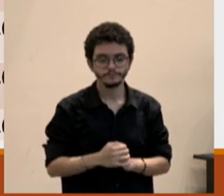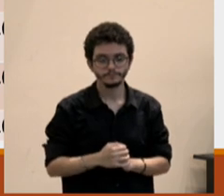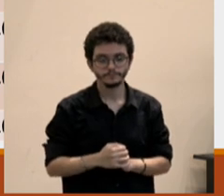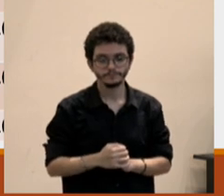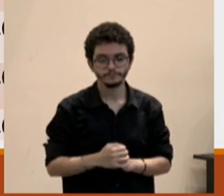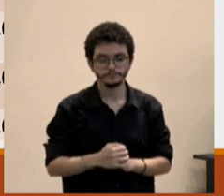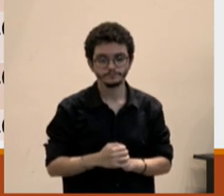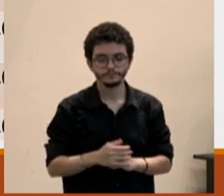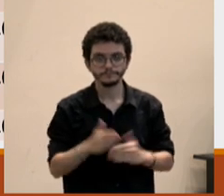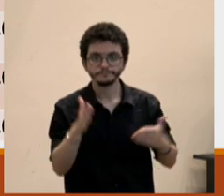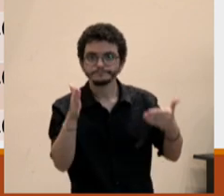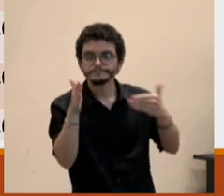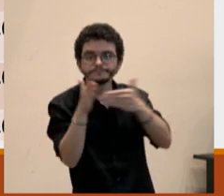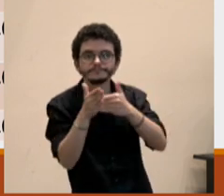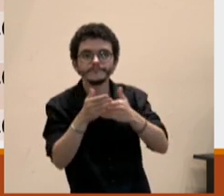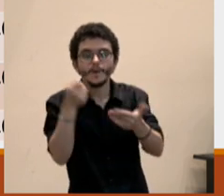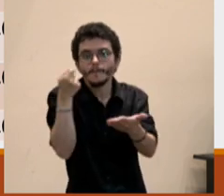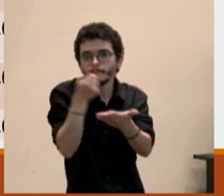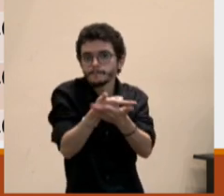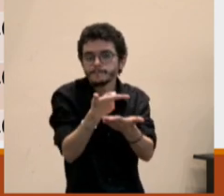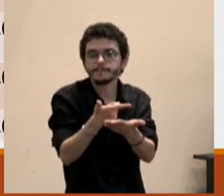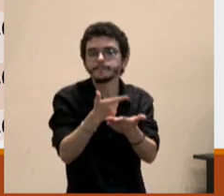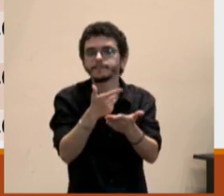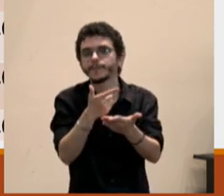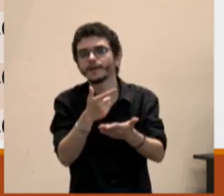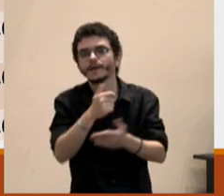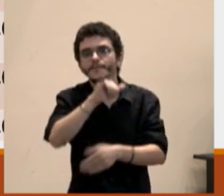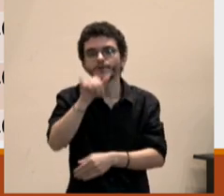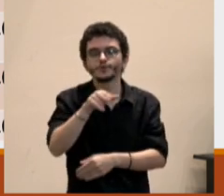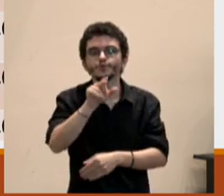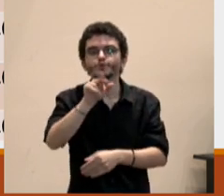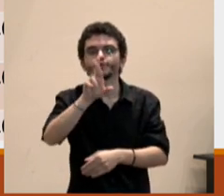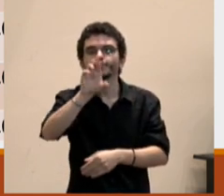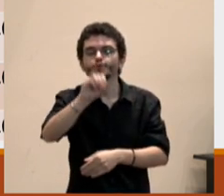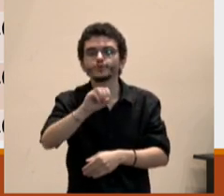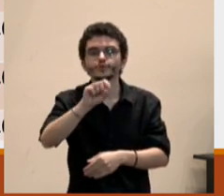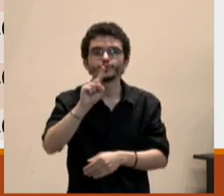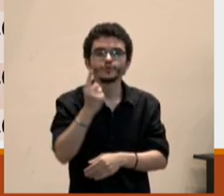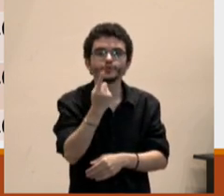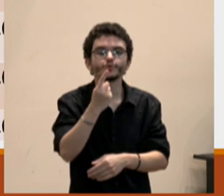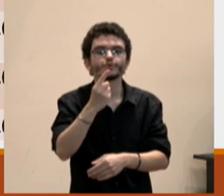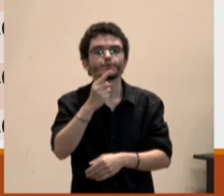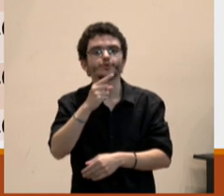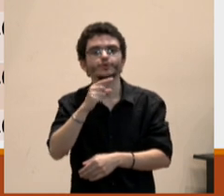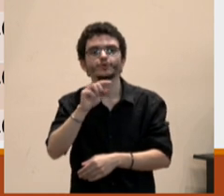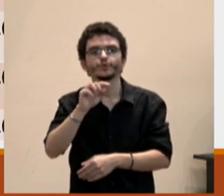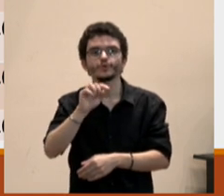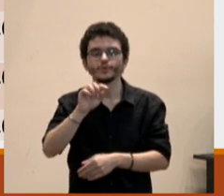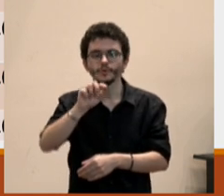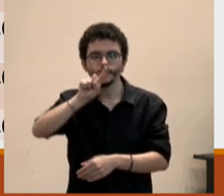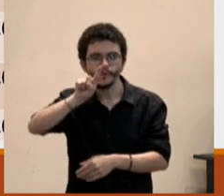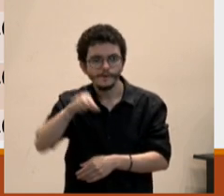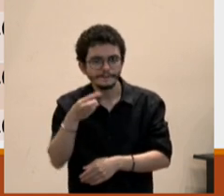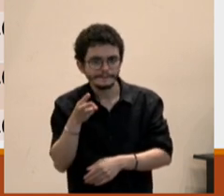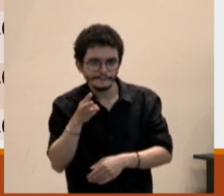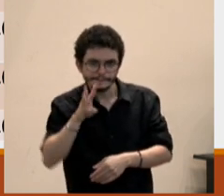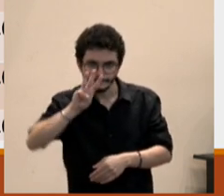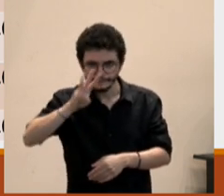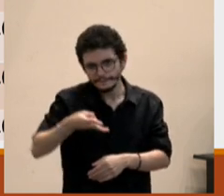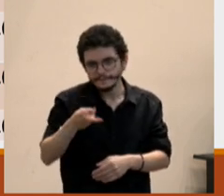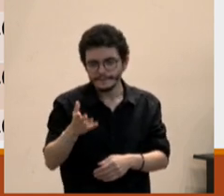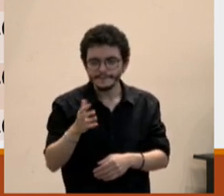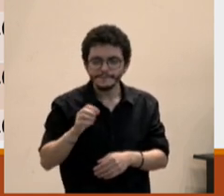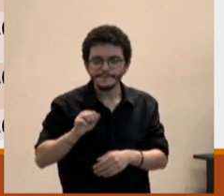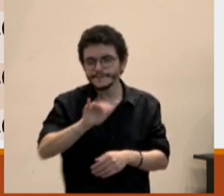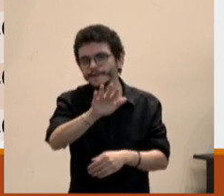Limitar o pagamento de juros, encargos e amortização da dívida. 1 trilhão 788 bilhões poderia ser. Esse